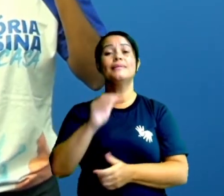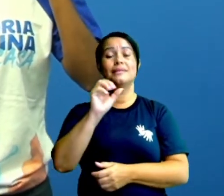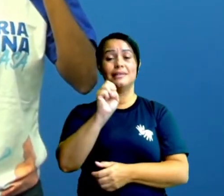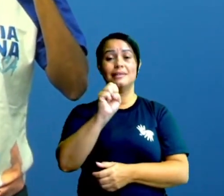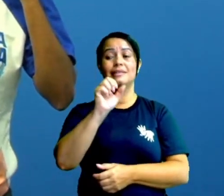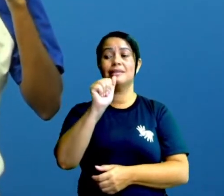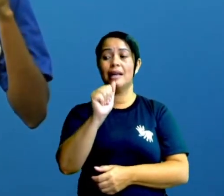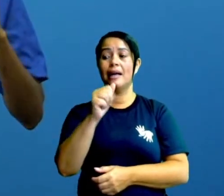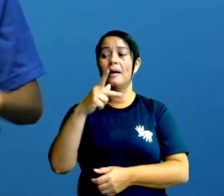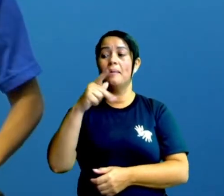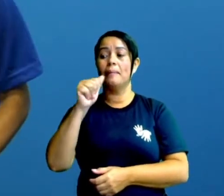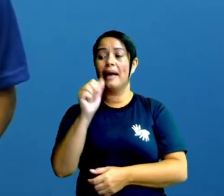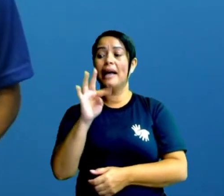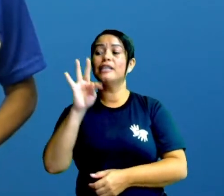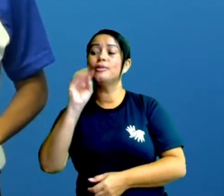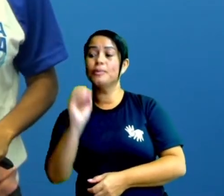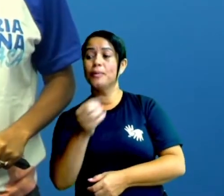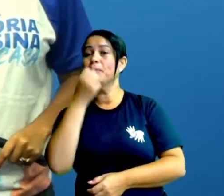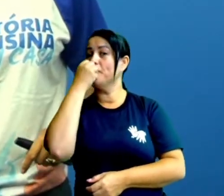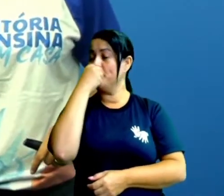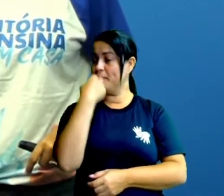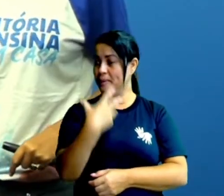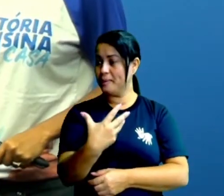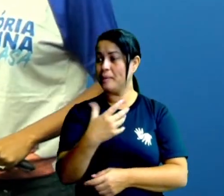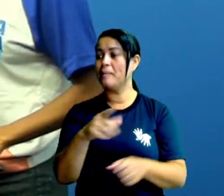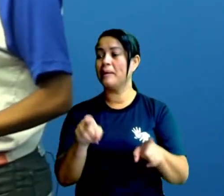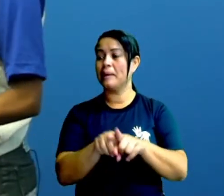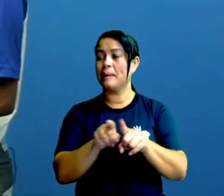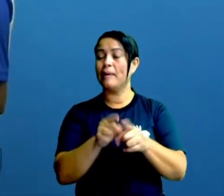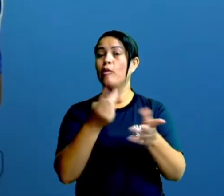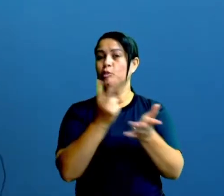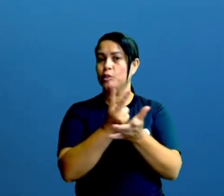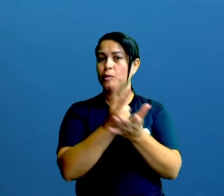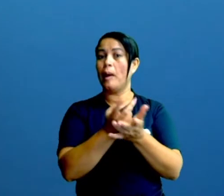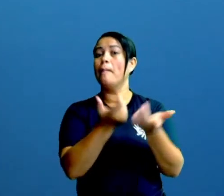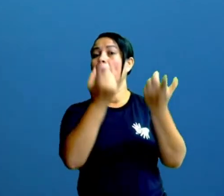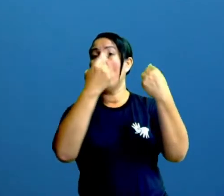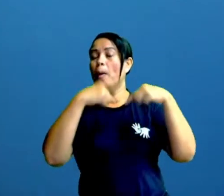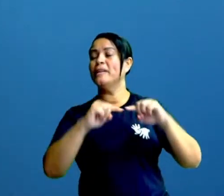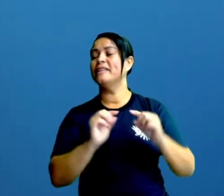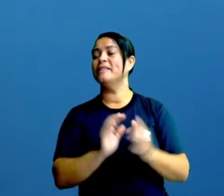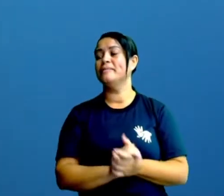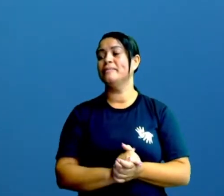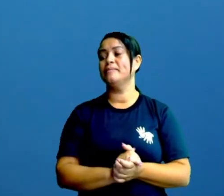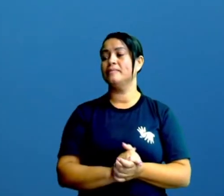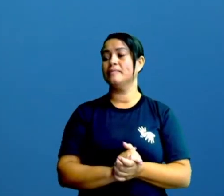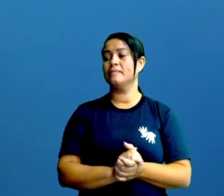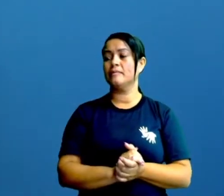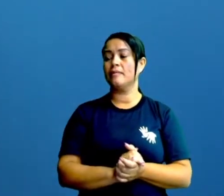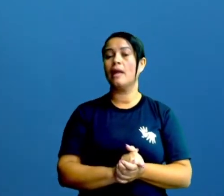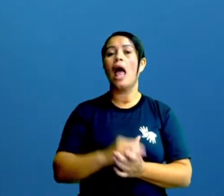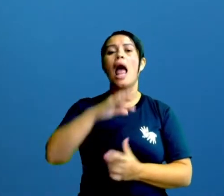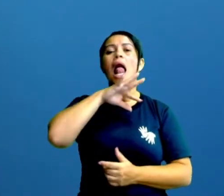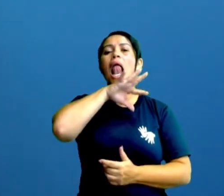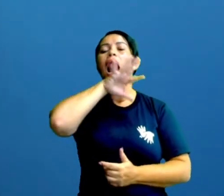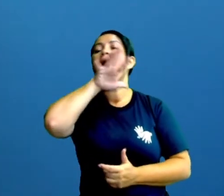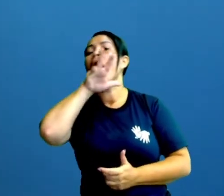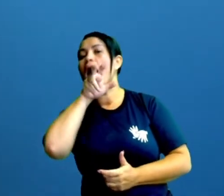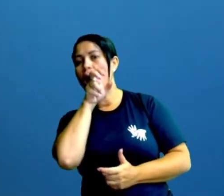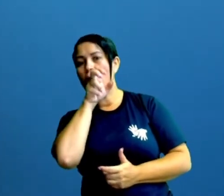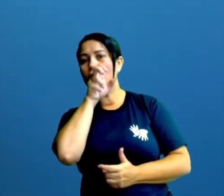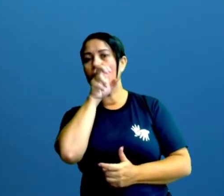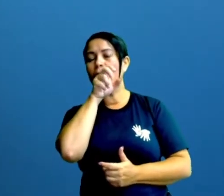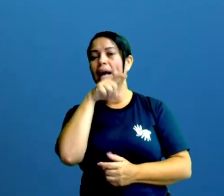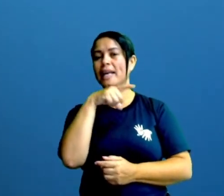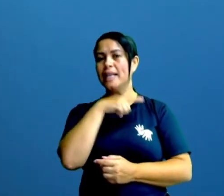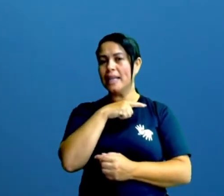sapato muito bem vamos continuar agora eu vou para outra agora e é leão que